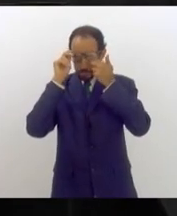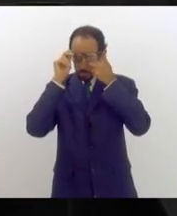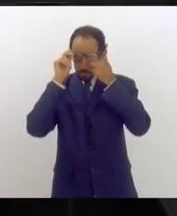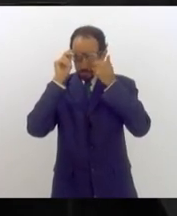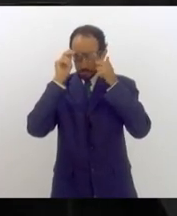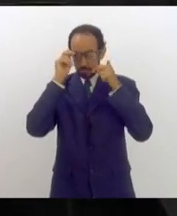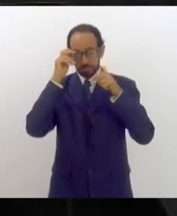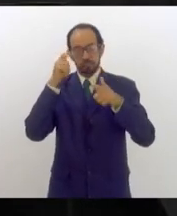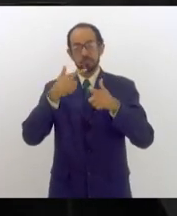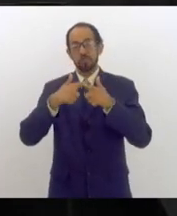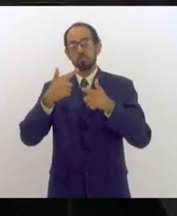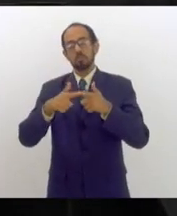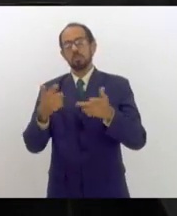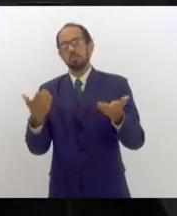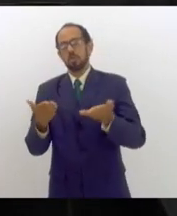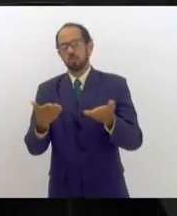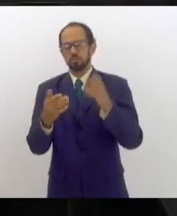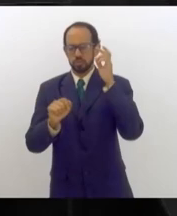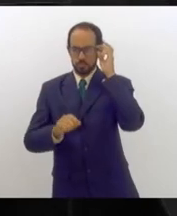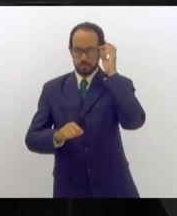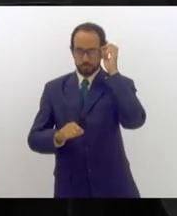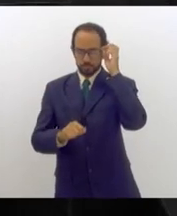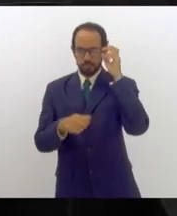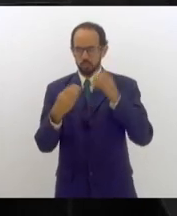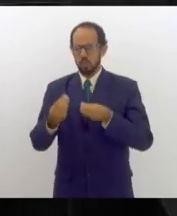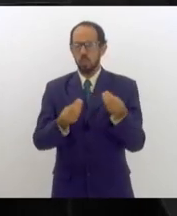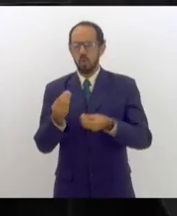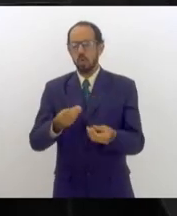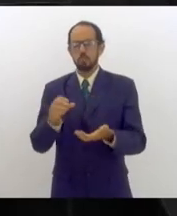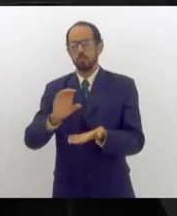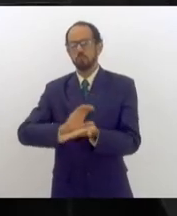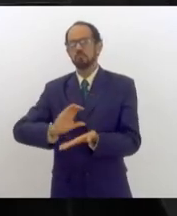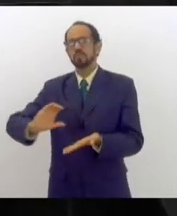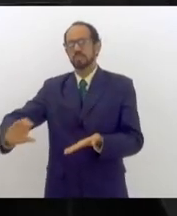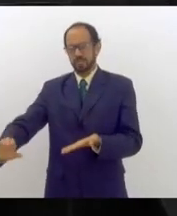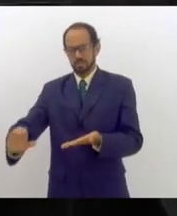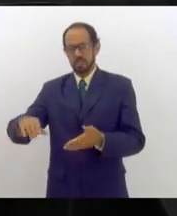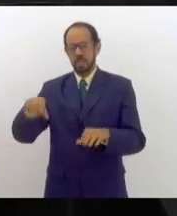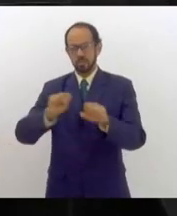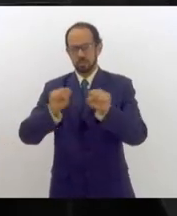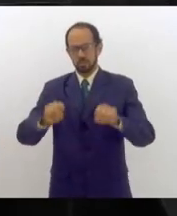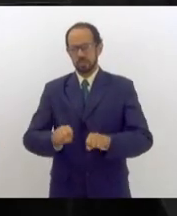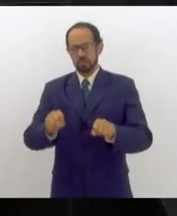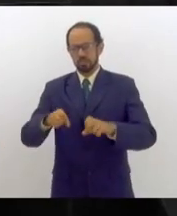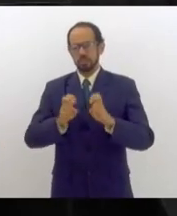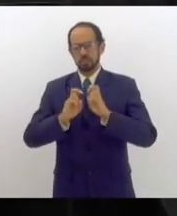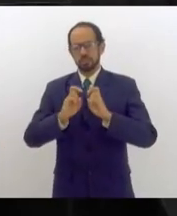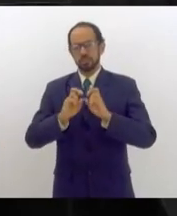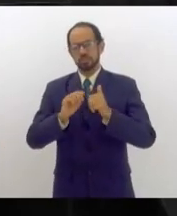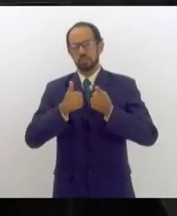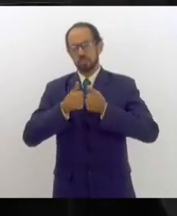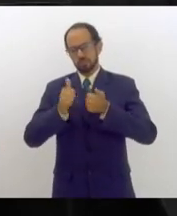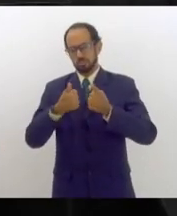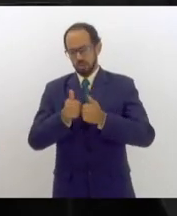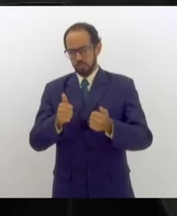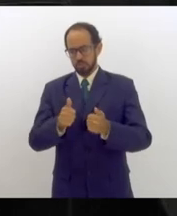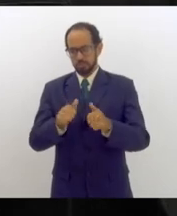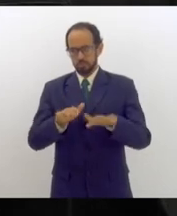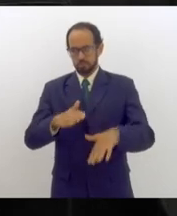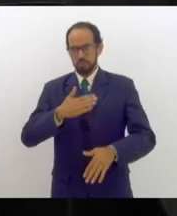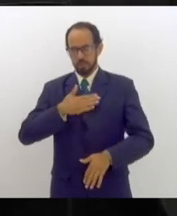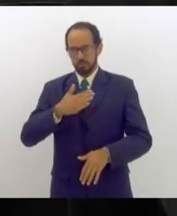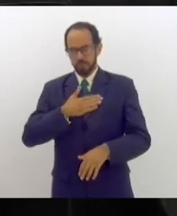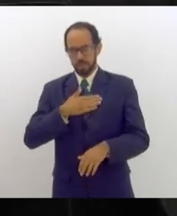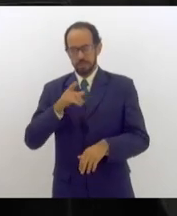como financiar o sistema de transporte para mim essa é a abordagem que a gente